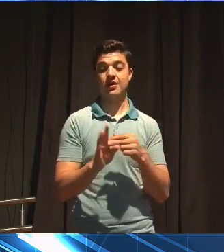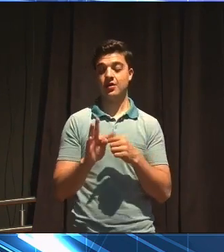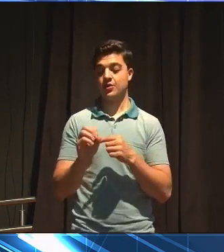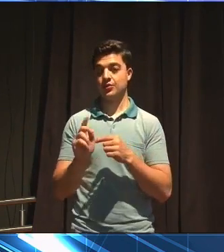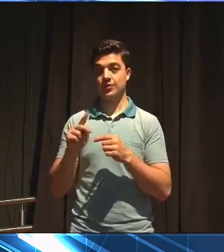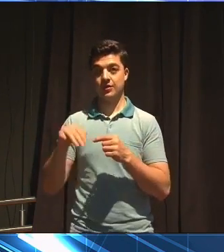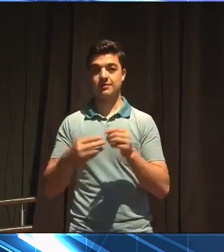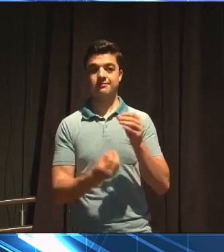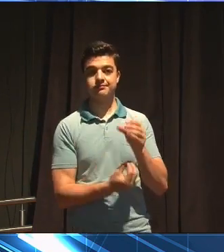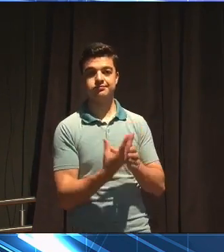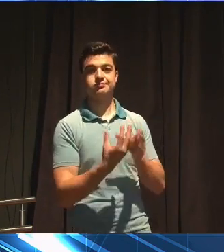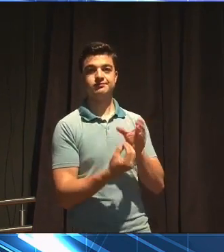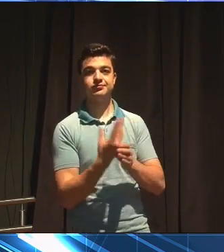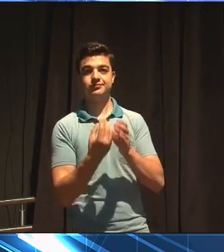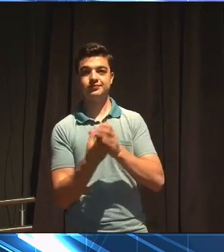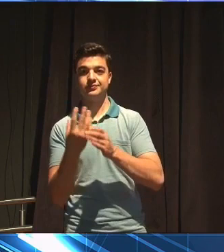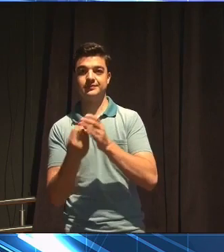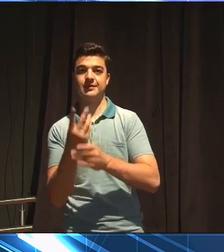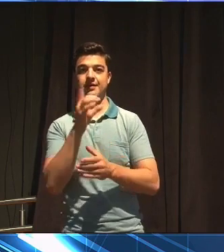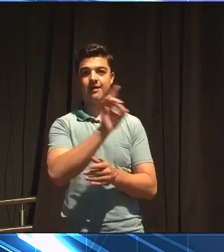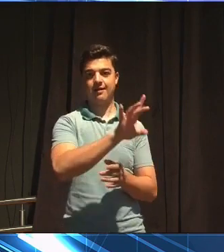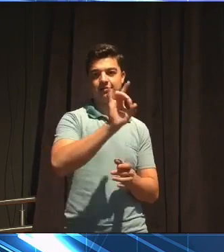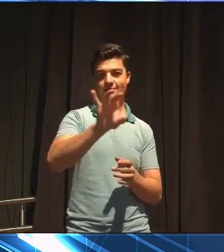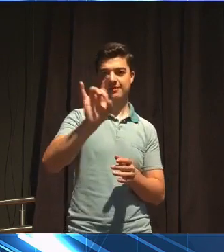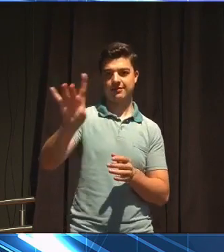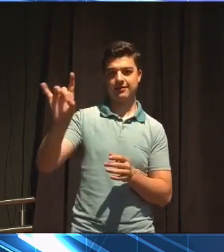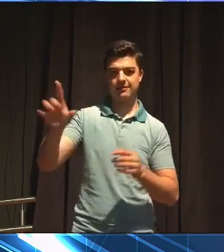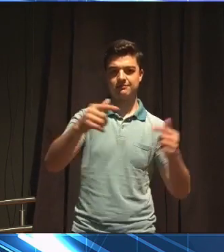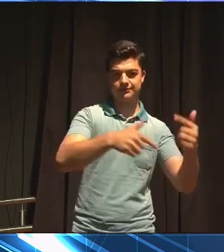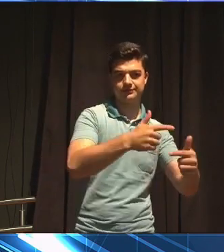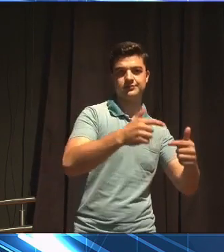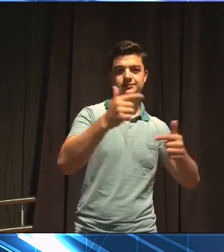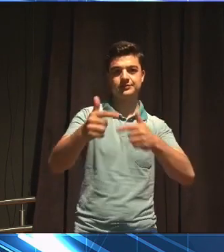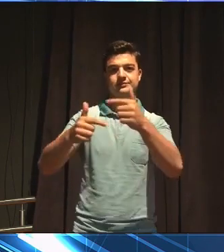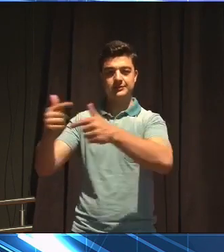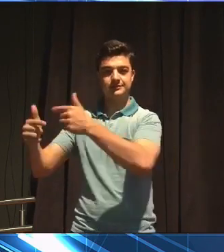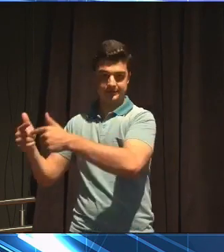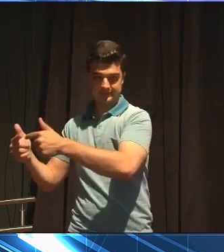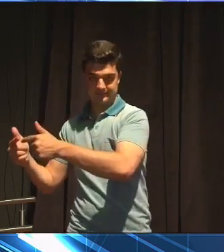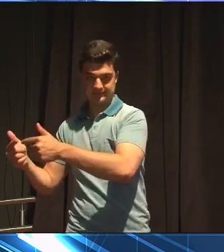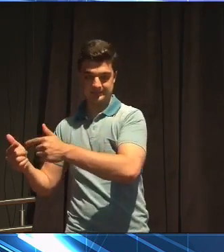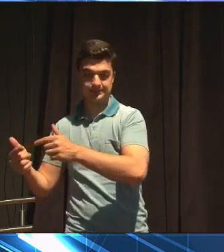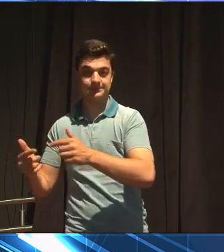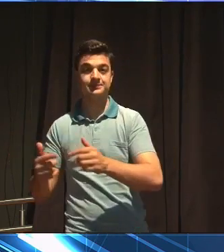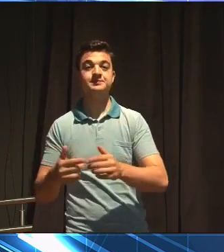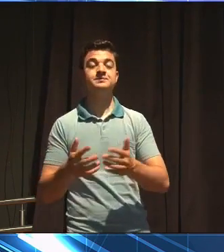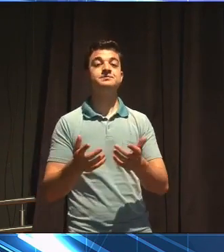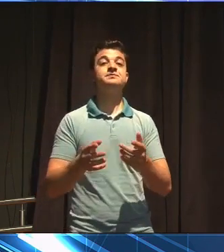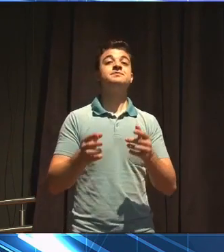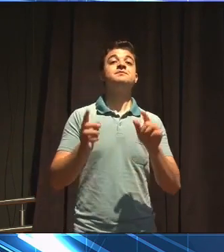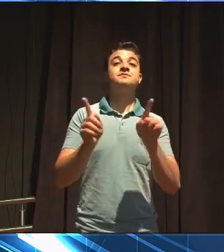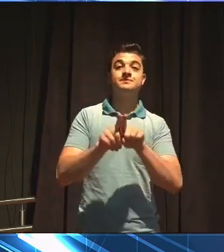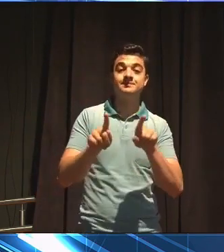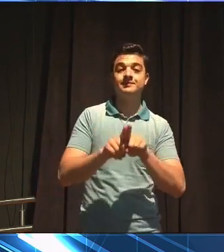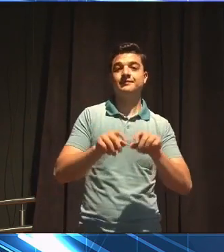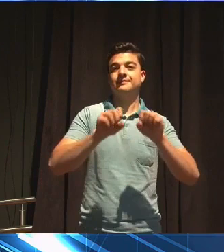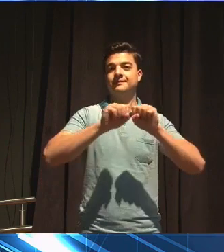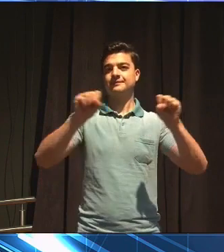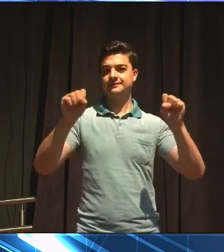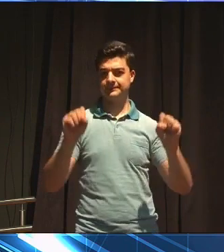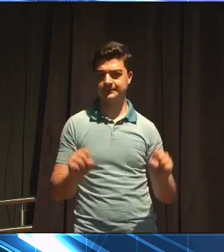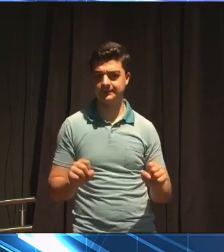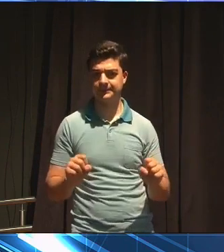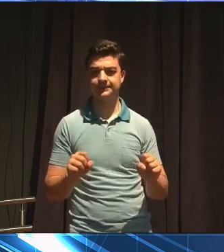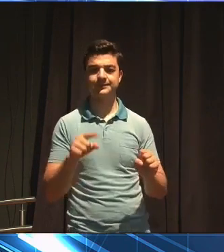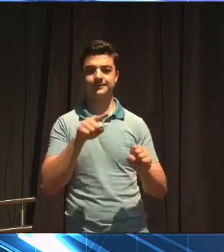com nível de permissionamento específico para eles. A mesma coisa acontece para os sistemas que